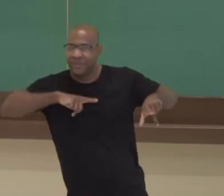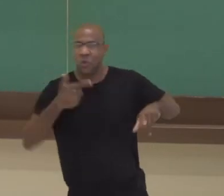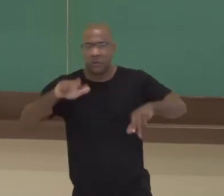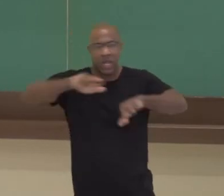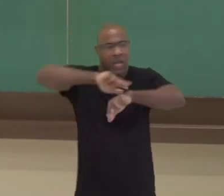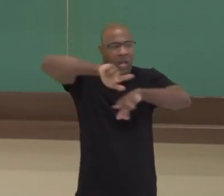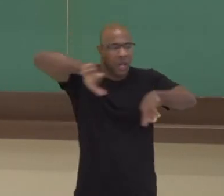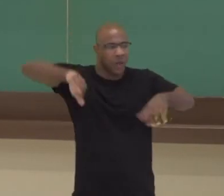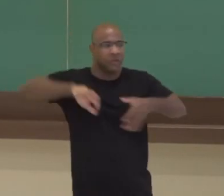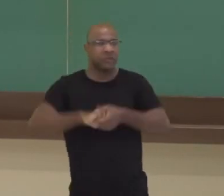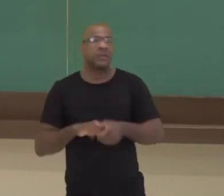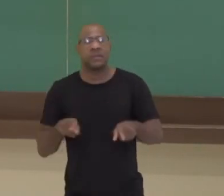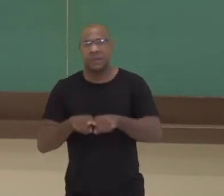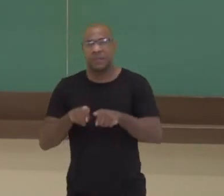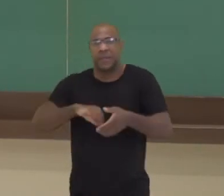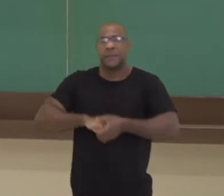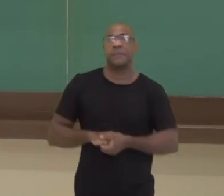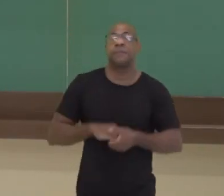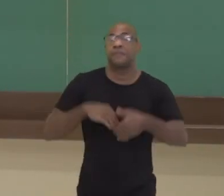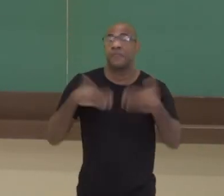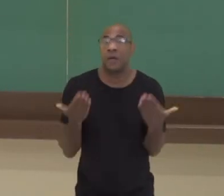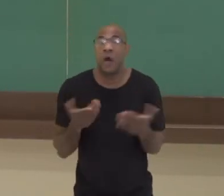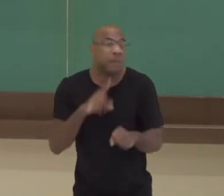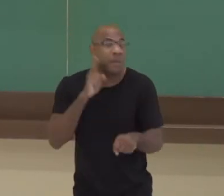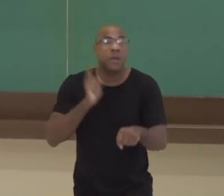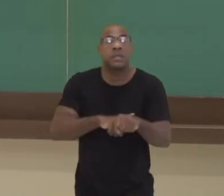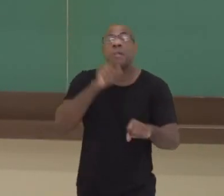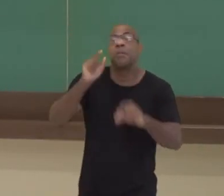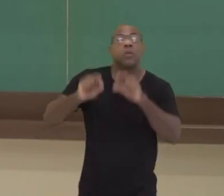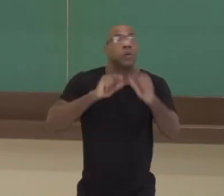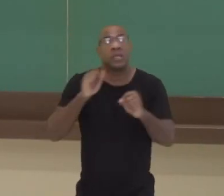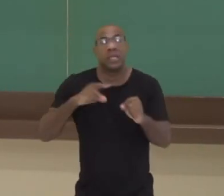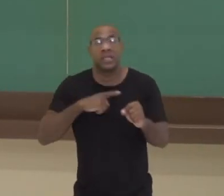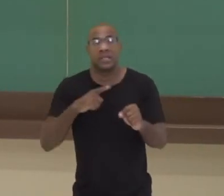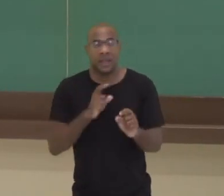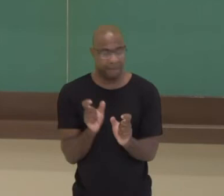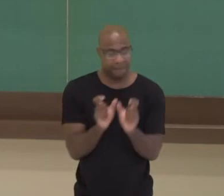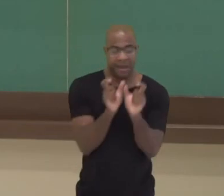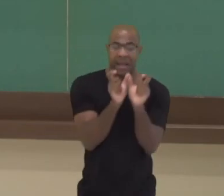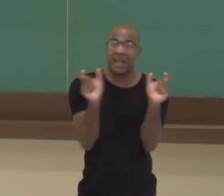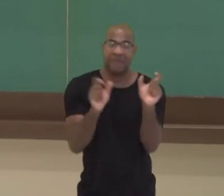rua por cômicos de TV. Então, ao mesmo tempo que passa a falar das